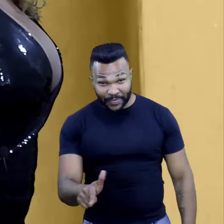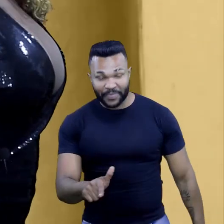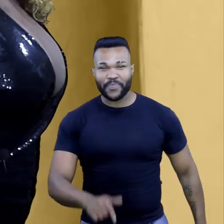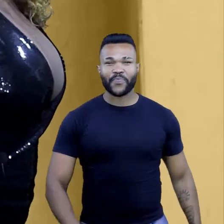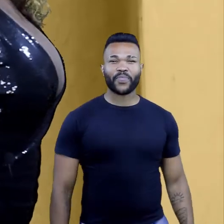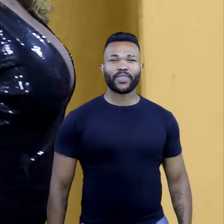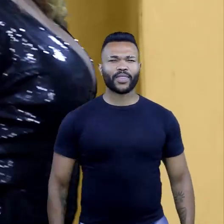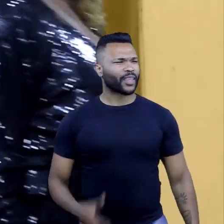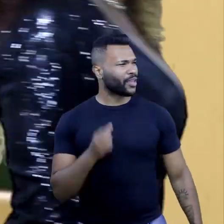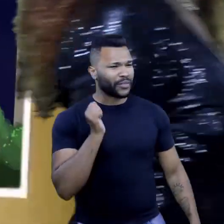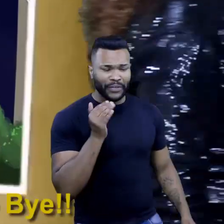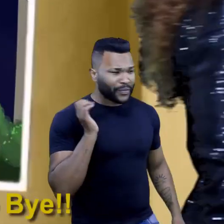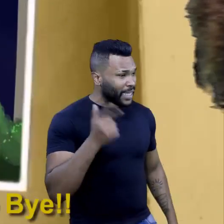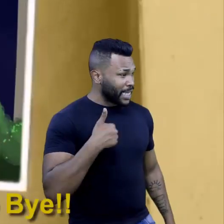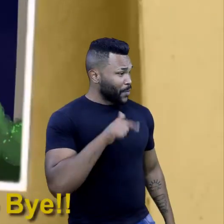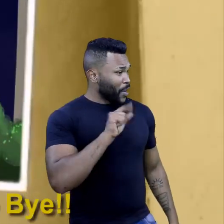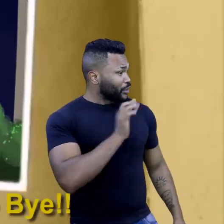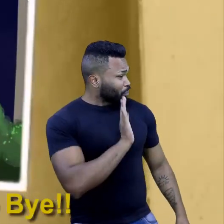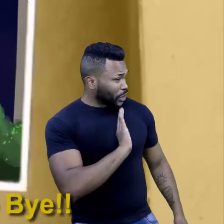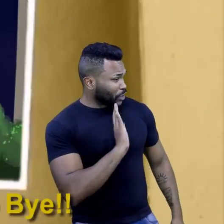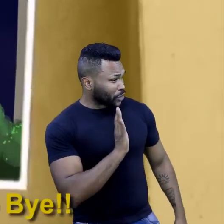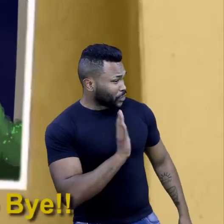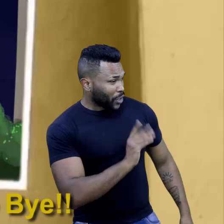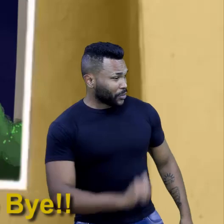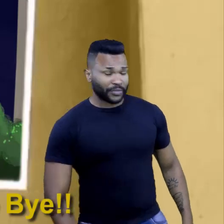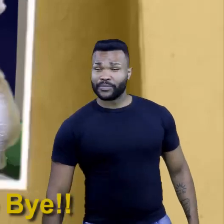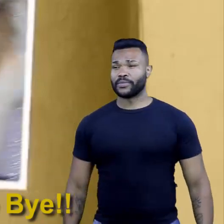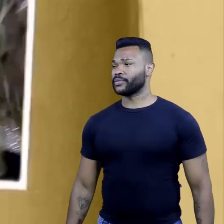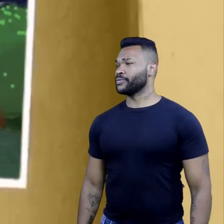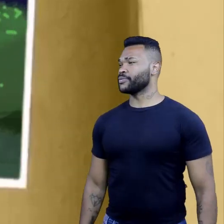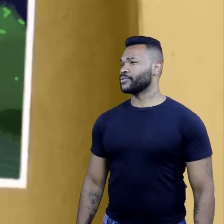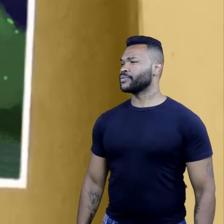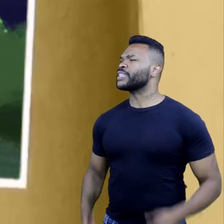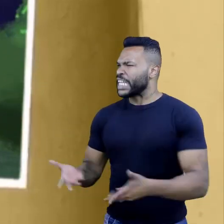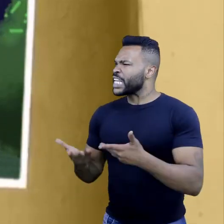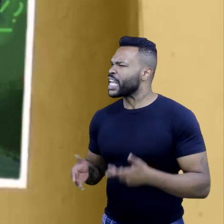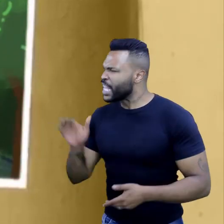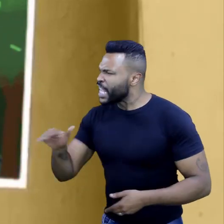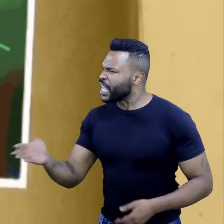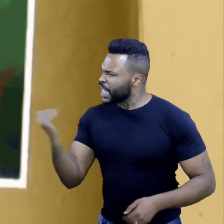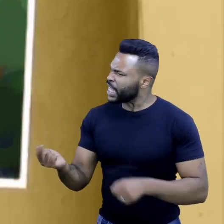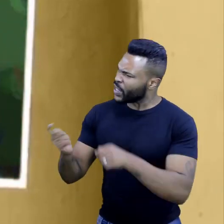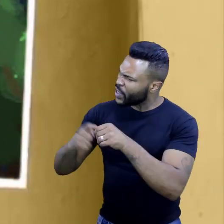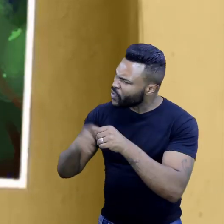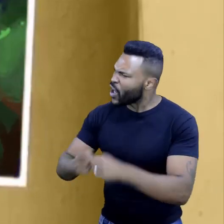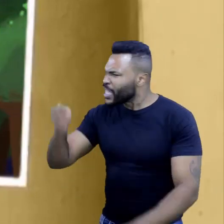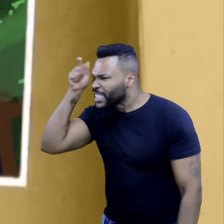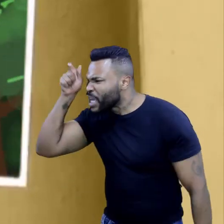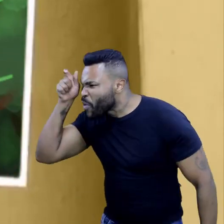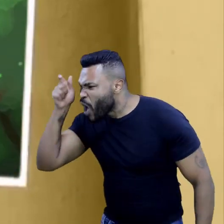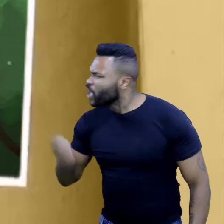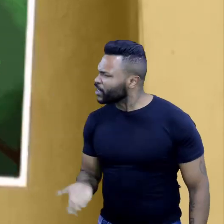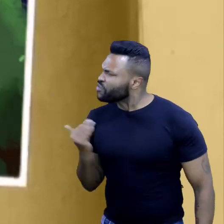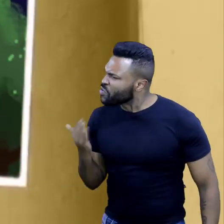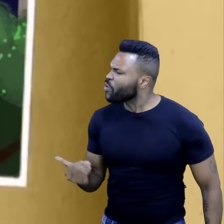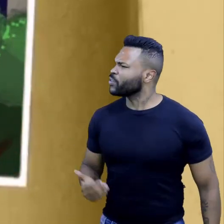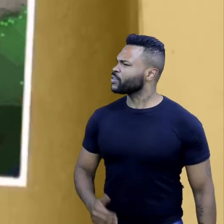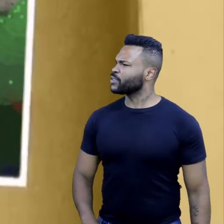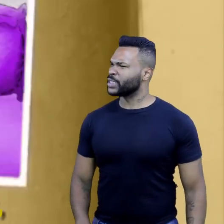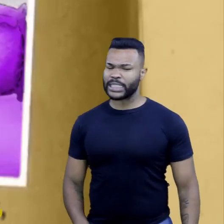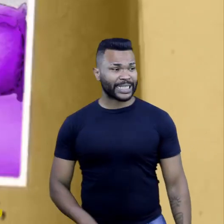episódio anterior. Fudeu, fudeu, tenho que ir. Tchau, tchau. Ei, volta aqui! Oh, sua